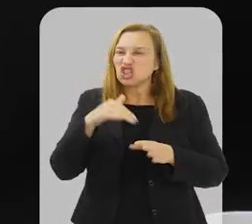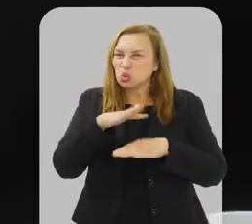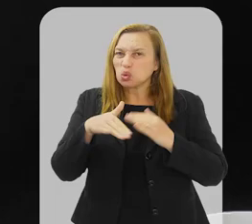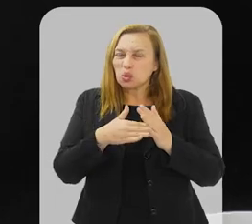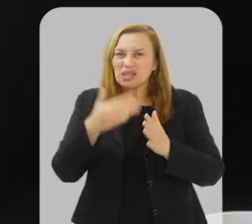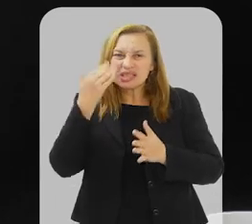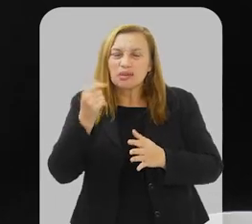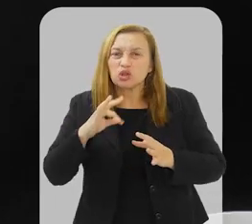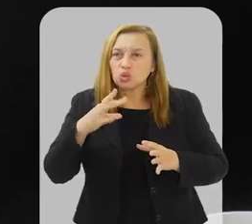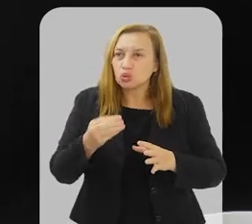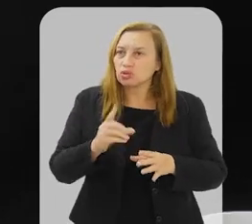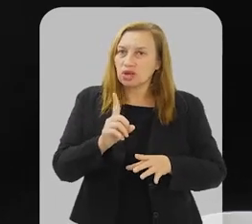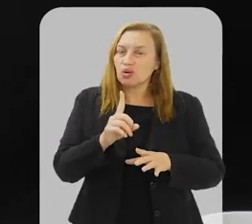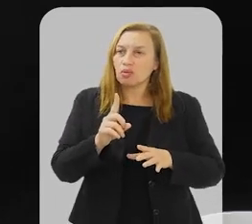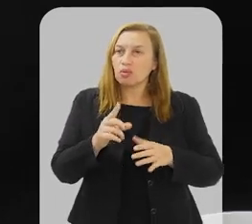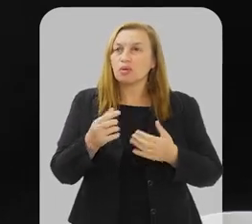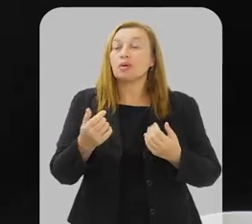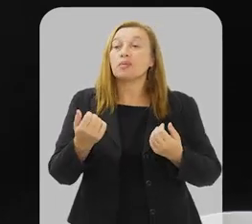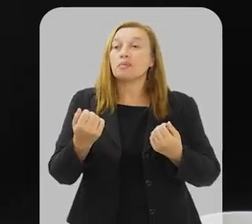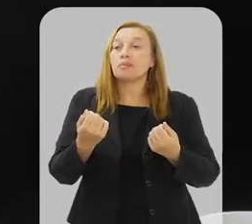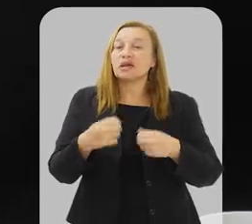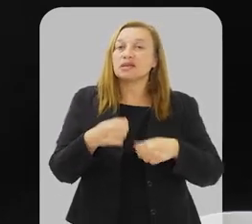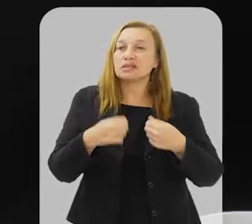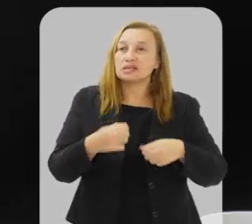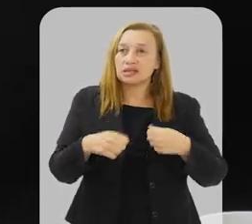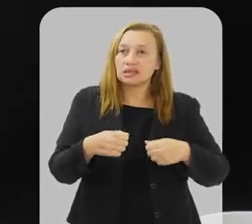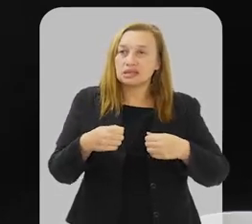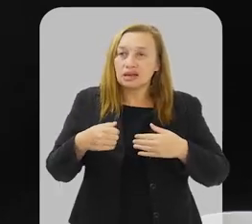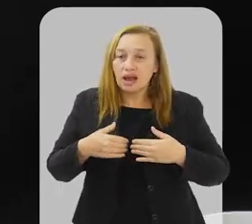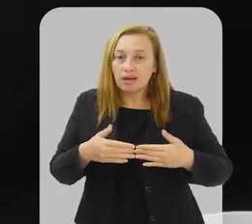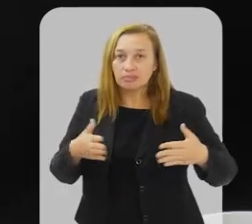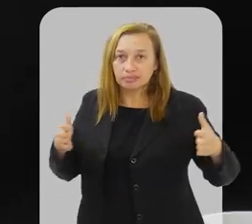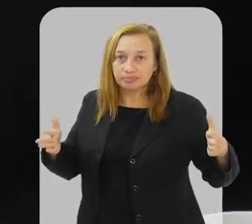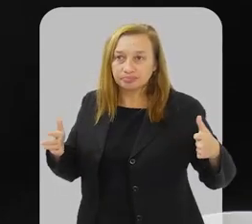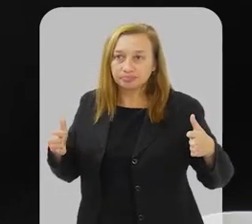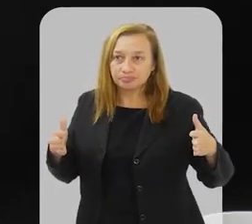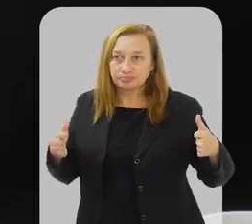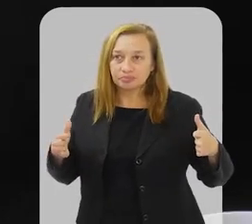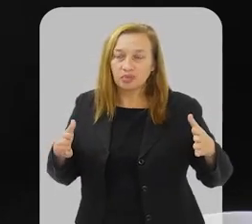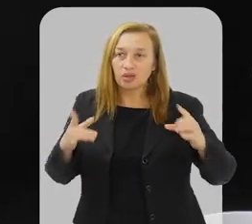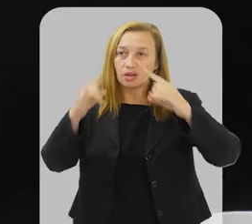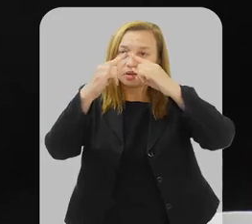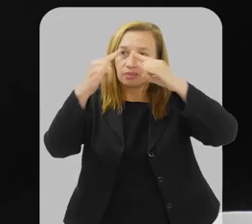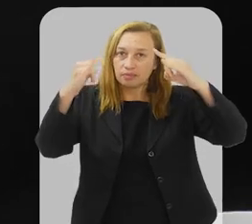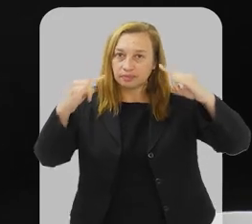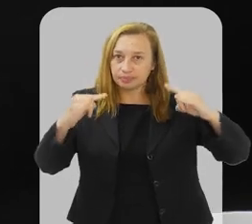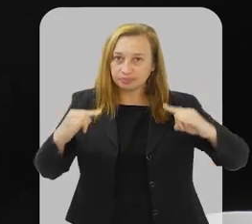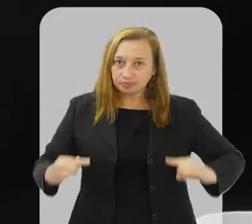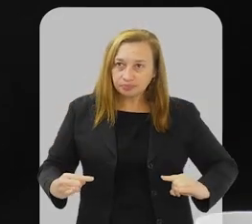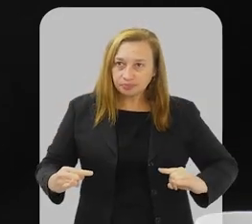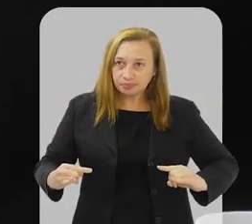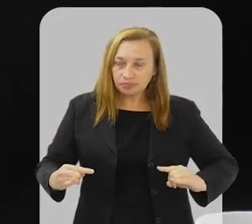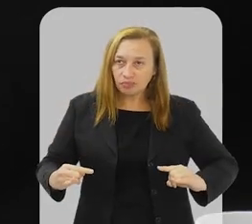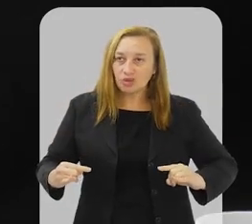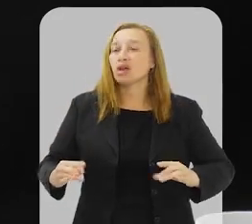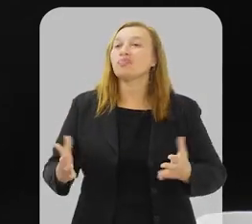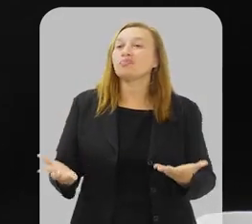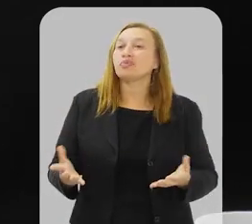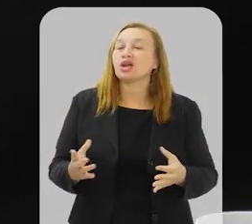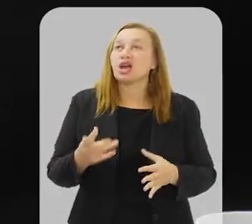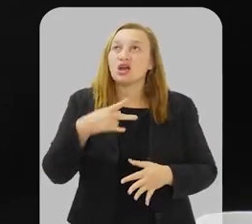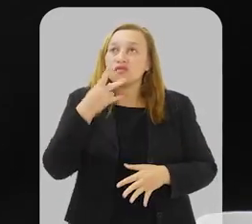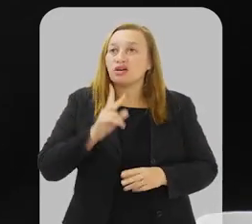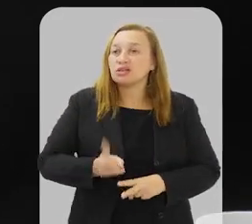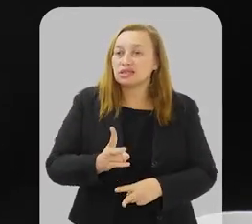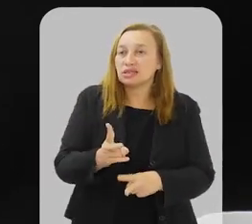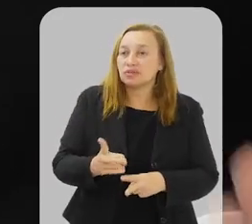e só tem uma forma da população conhecer o carnaval se a gente deixar abrir as portas do Barracão e deixar de ser eh eu falo